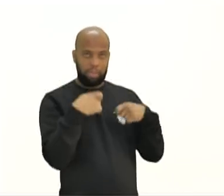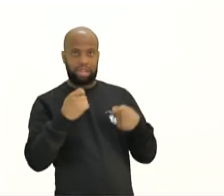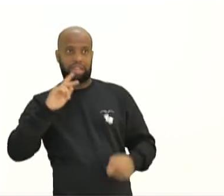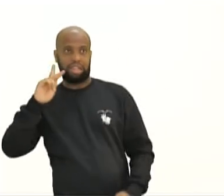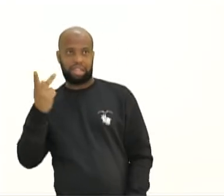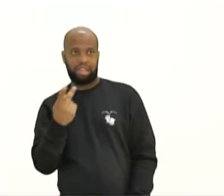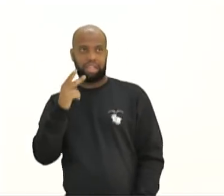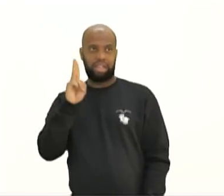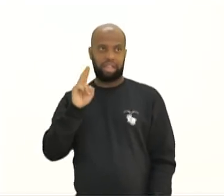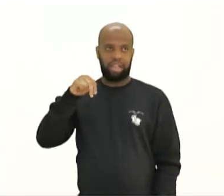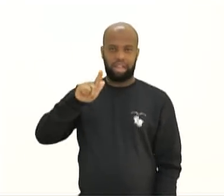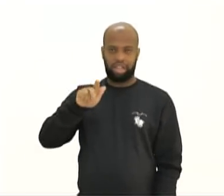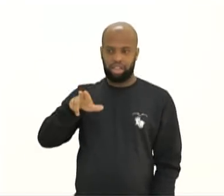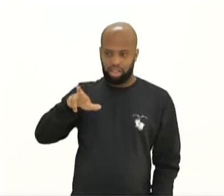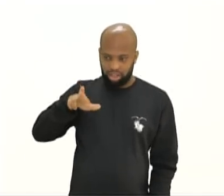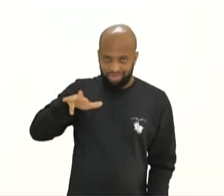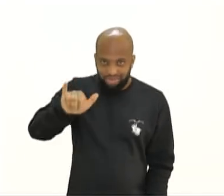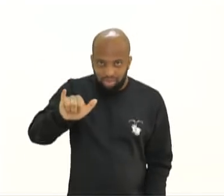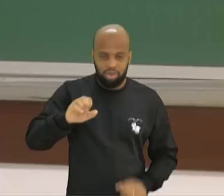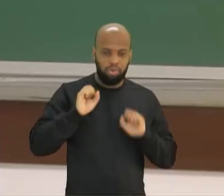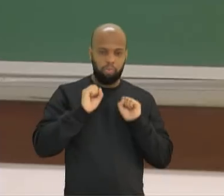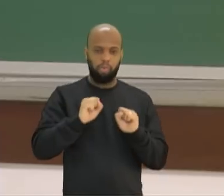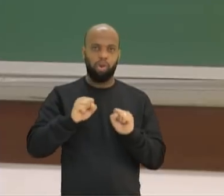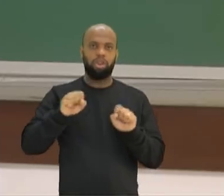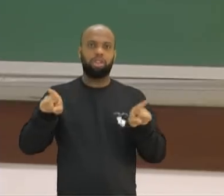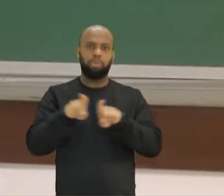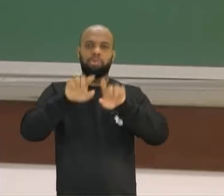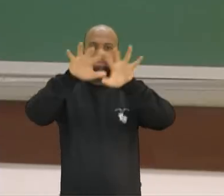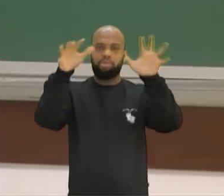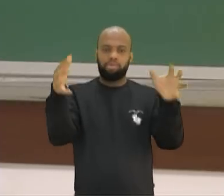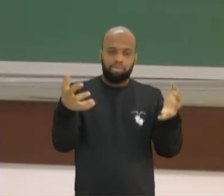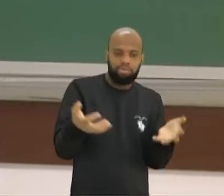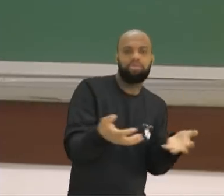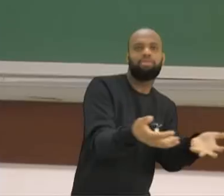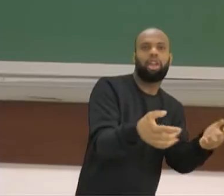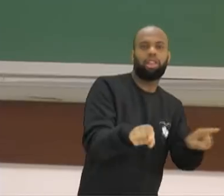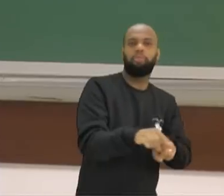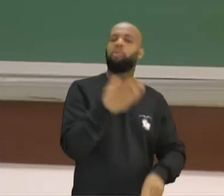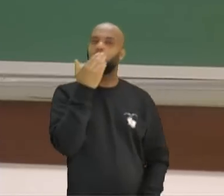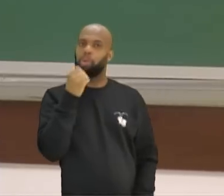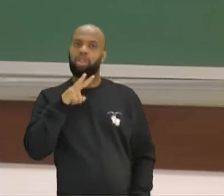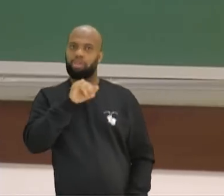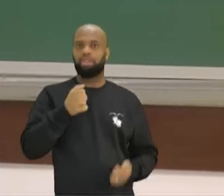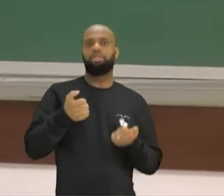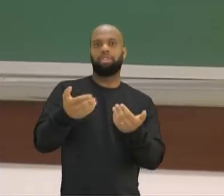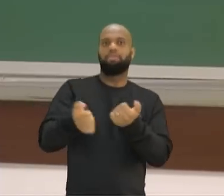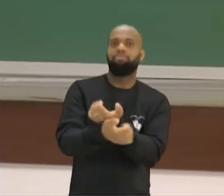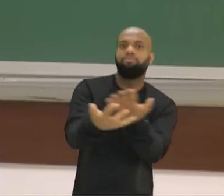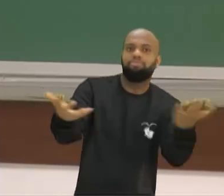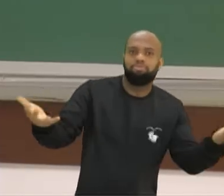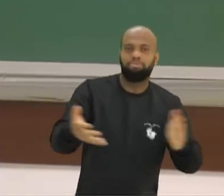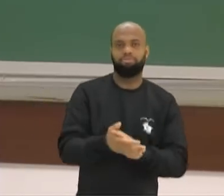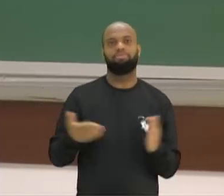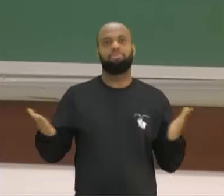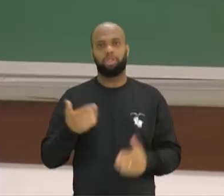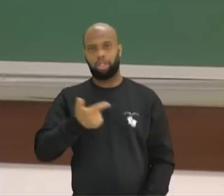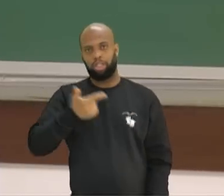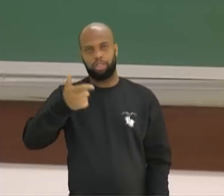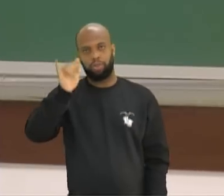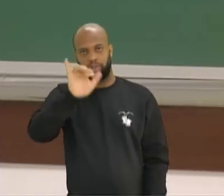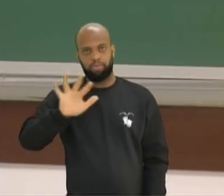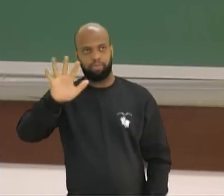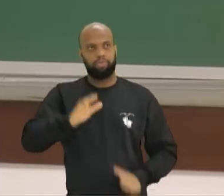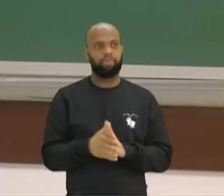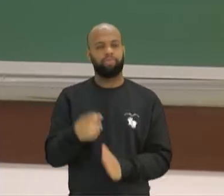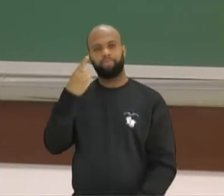pode fazer isso como voluntário, pode levar cestas básicas em ONGs, eles vão fazer as doações, ok? Vamos para a segunda imagem, presta atenção.